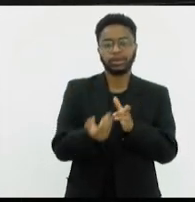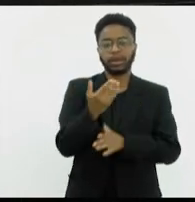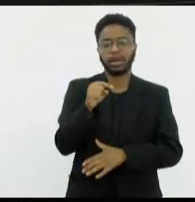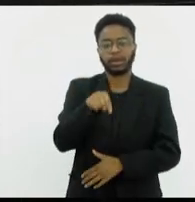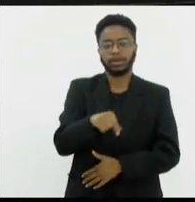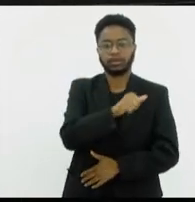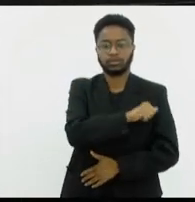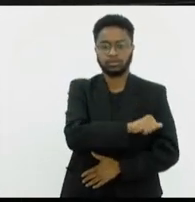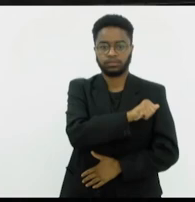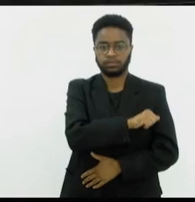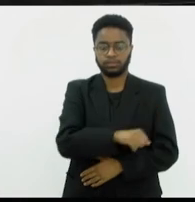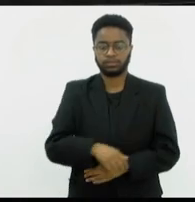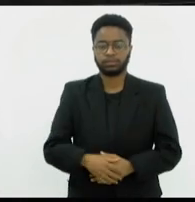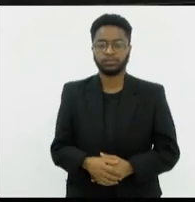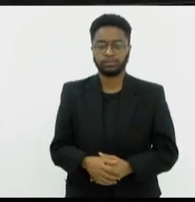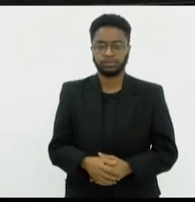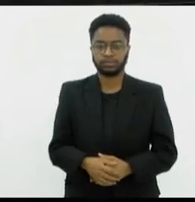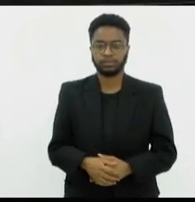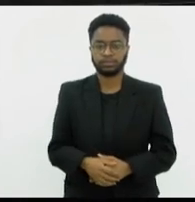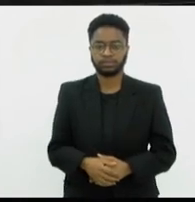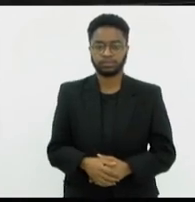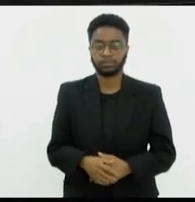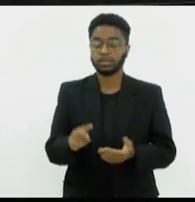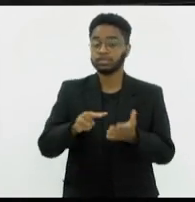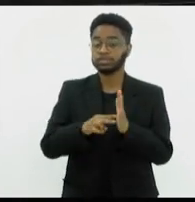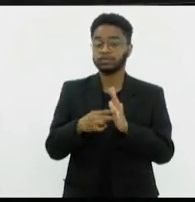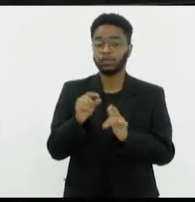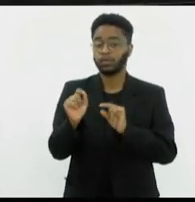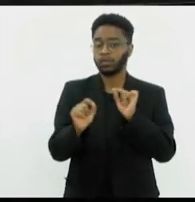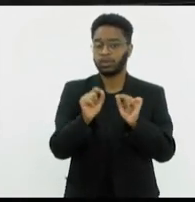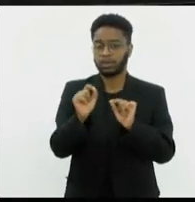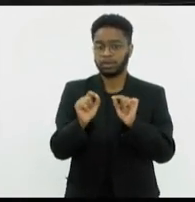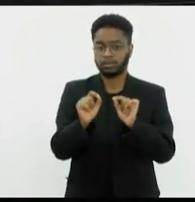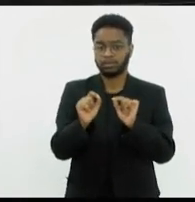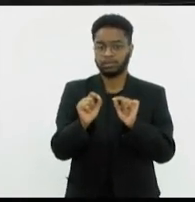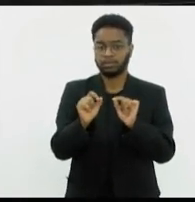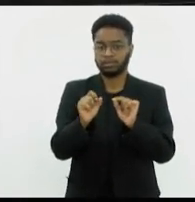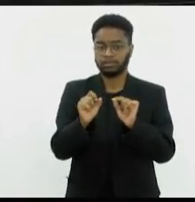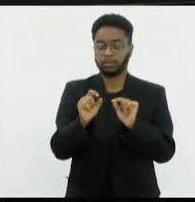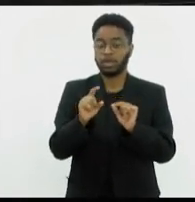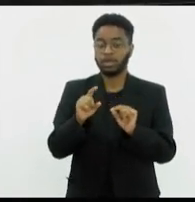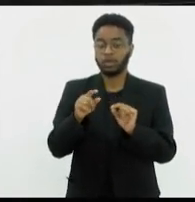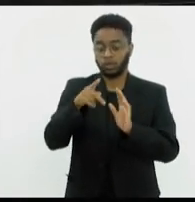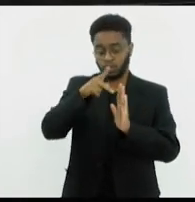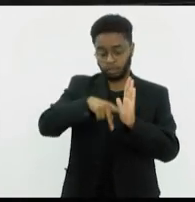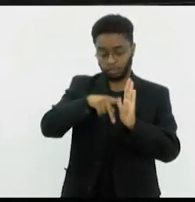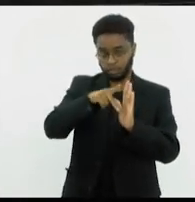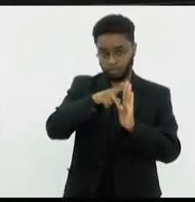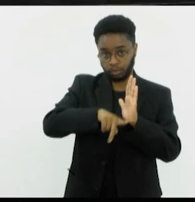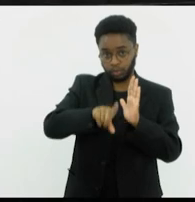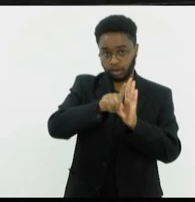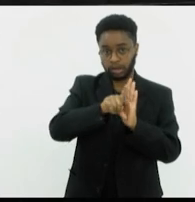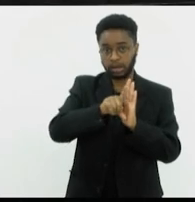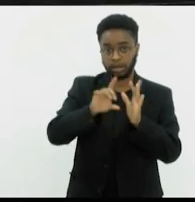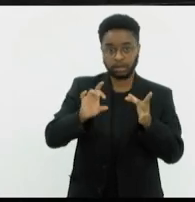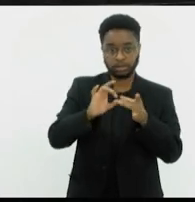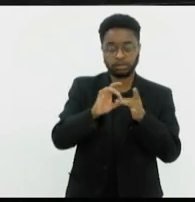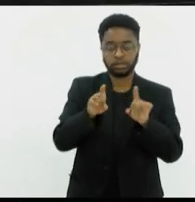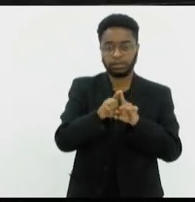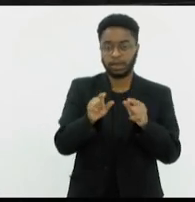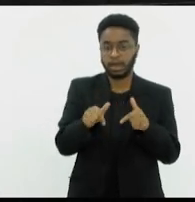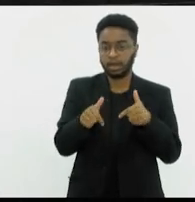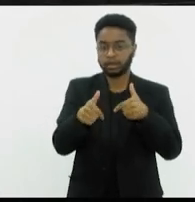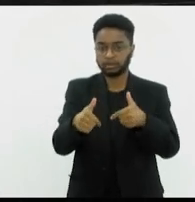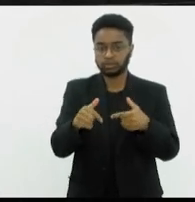no estado do Rio de Janeiro. Isso quer dizer o quê? O que é tratado nesses projetos de lei, nessas iniciativas